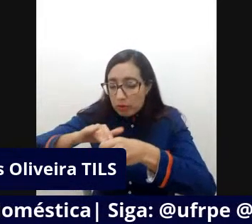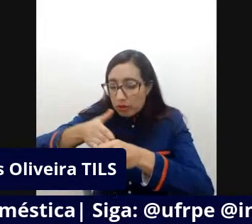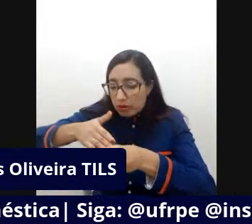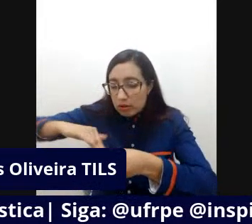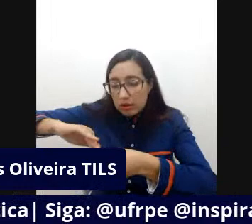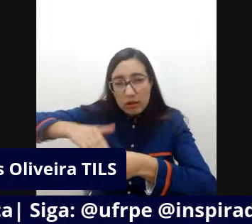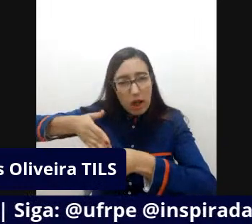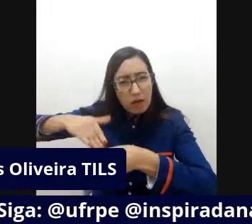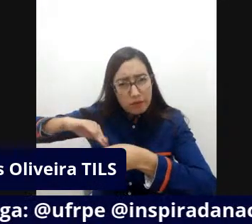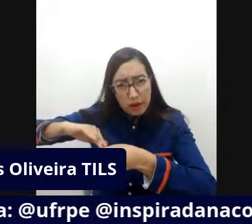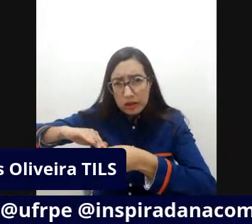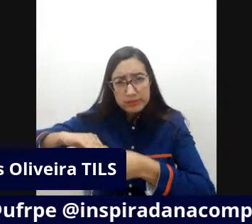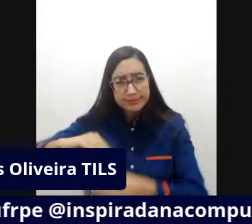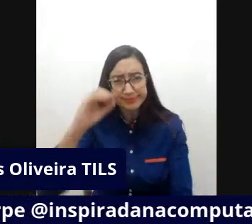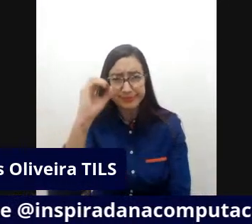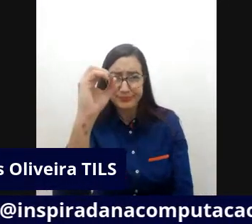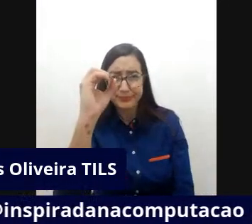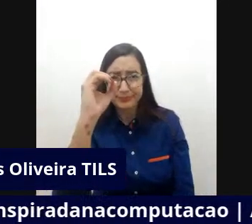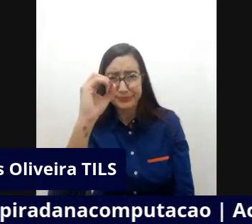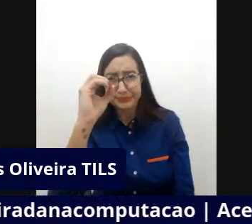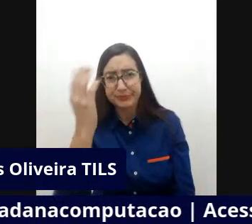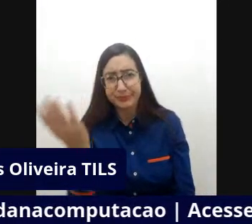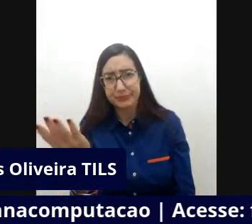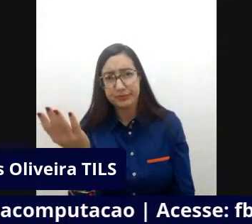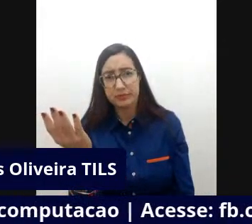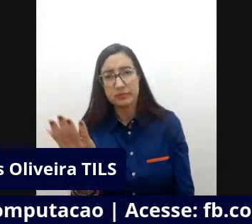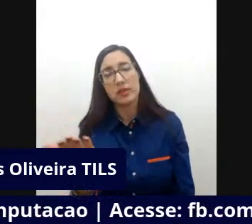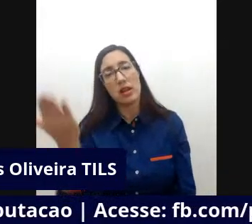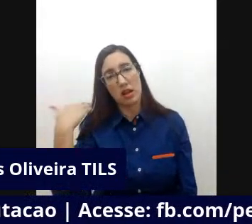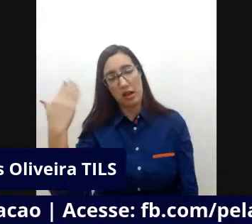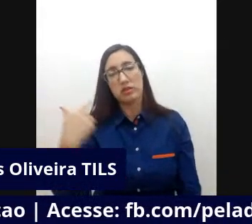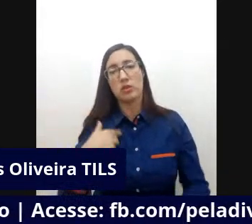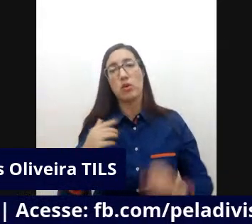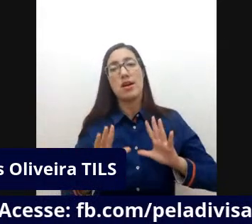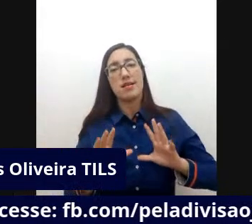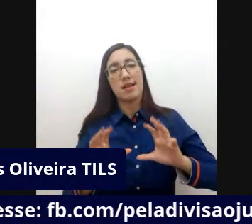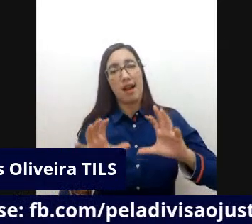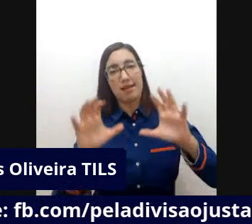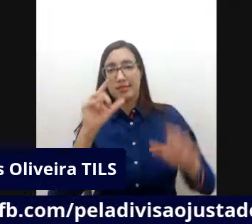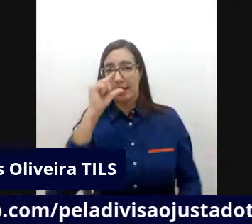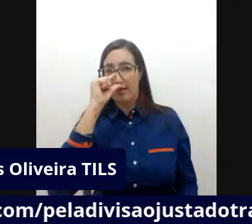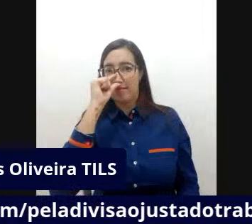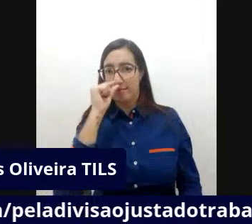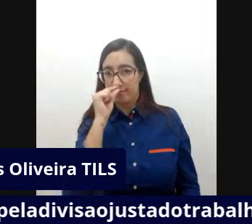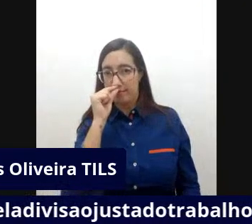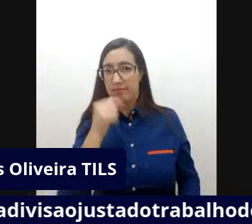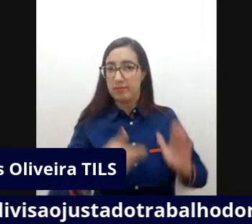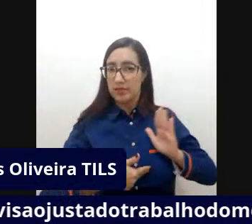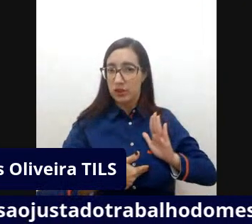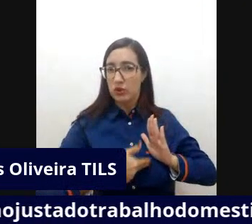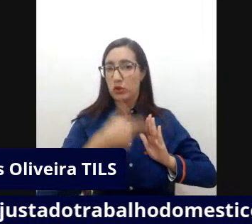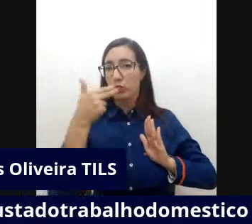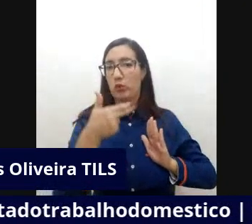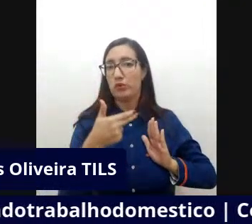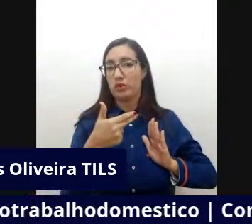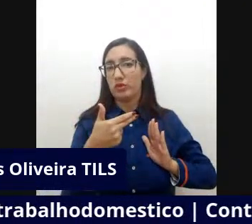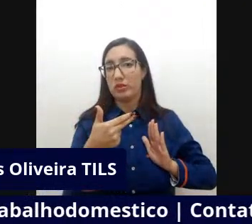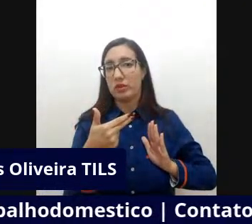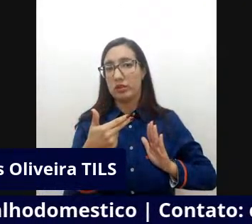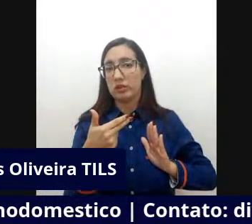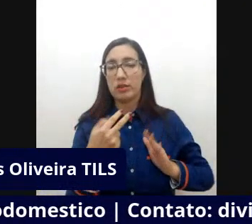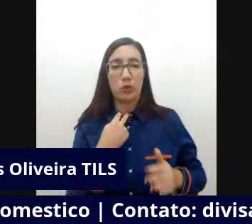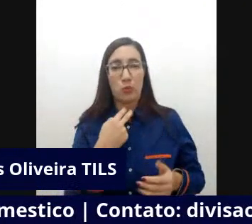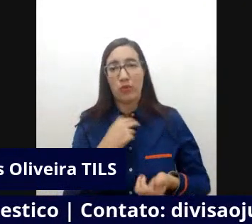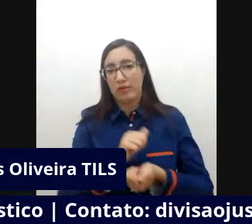várias cirurgias, porque eu tive CA de mama, eu sofri várias cirurgias, e mesmo assim ele não lavava um copo. Já o meu filho, que não